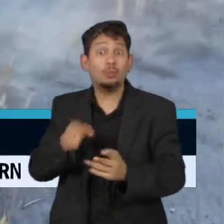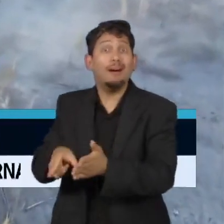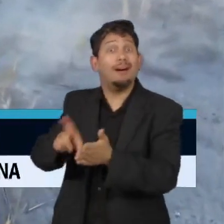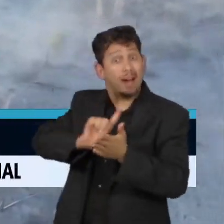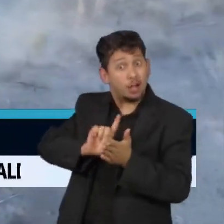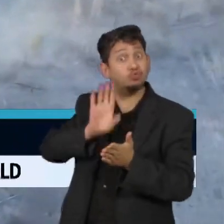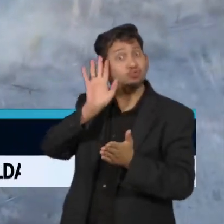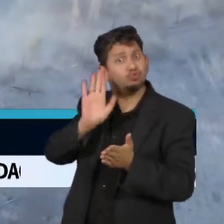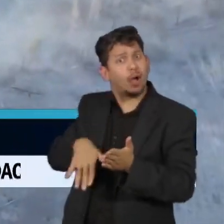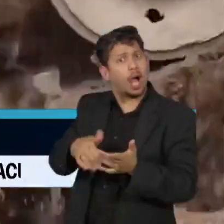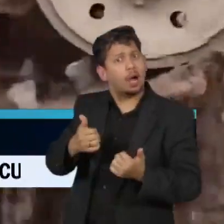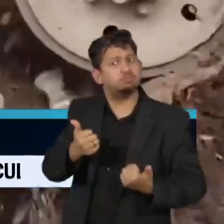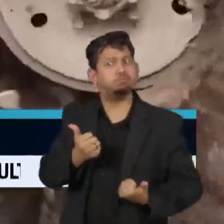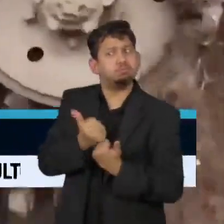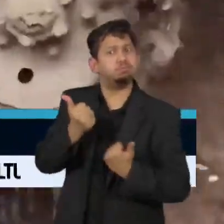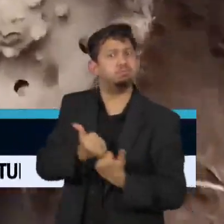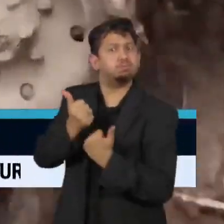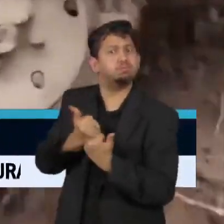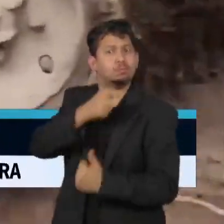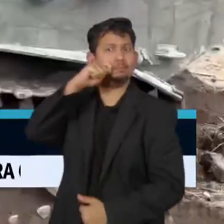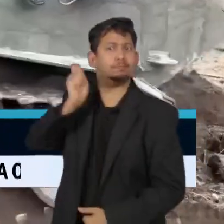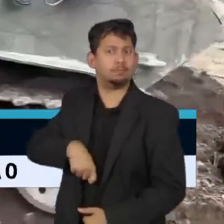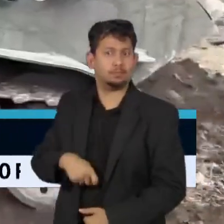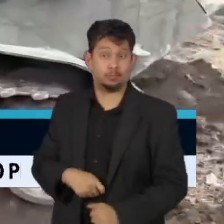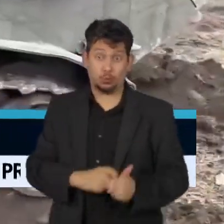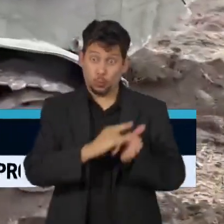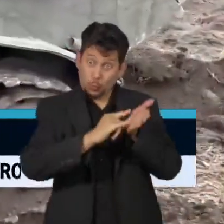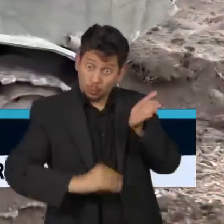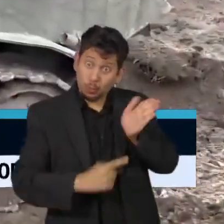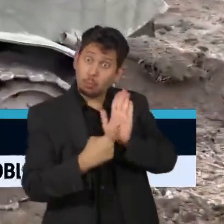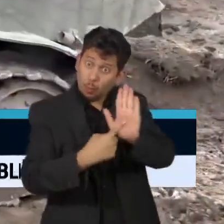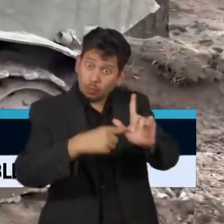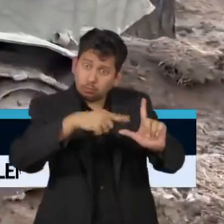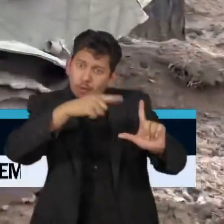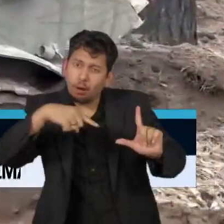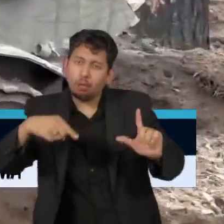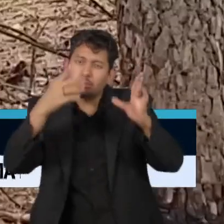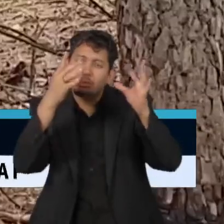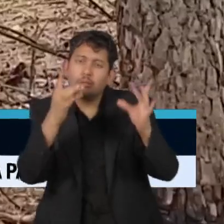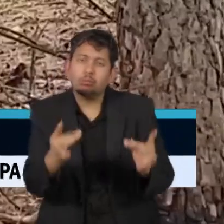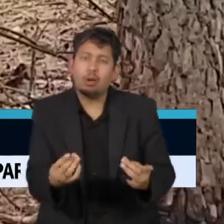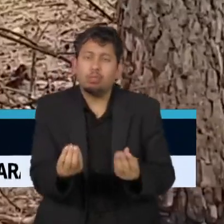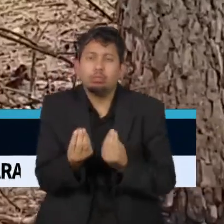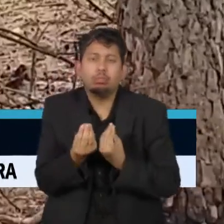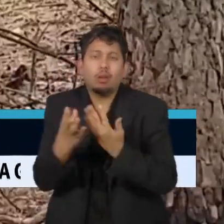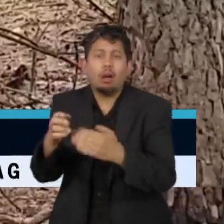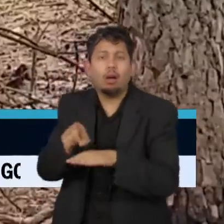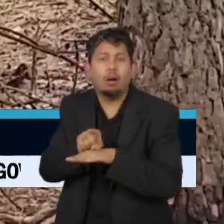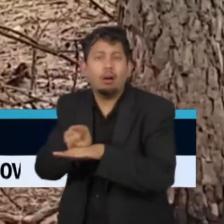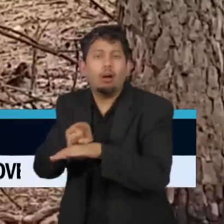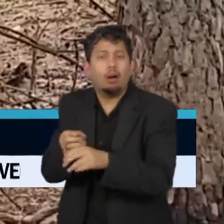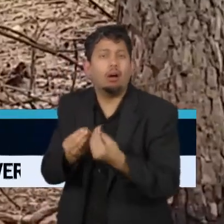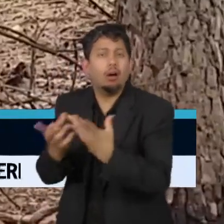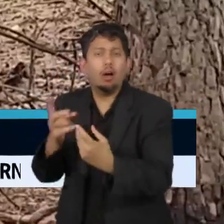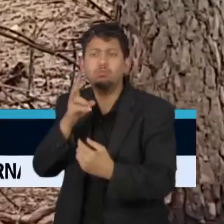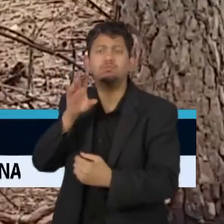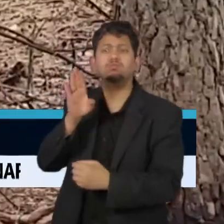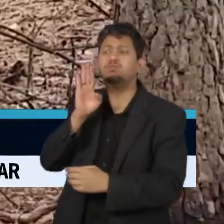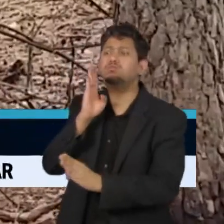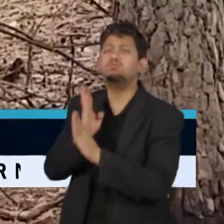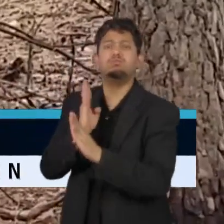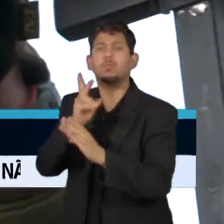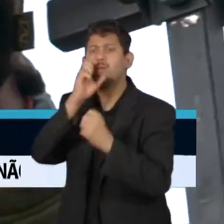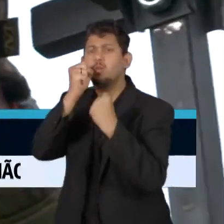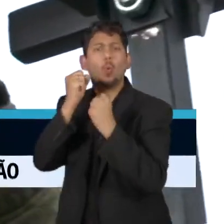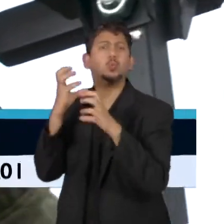uma possível ofensiva contra a Rússia os papéis conteriam gráficos e detalhes sobre entrega de armas e a força do batalhão e teriam sido